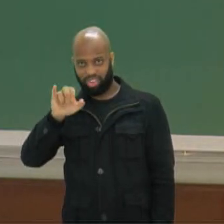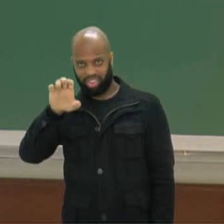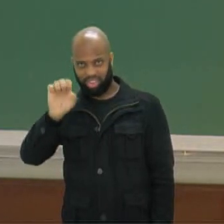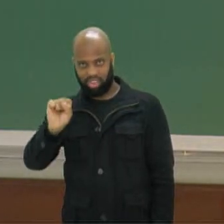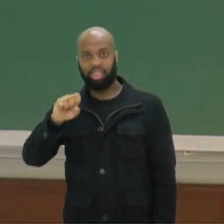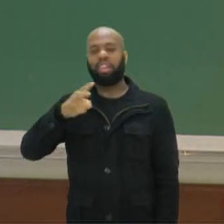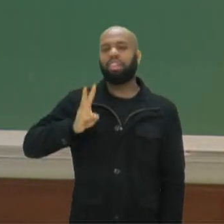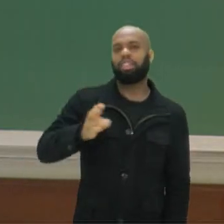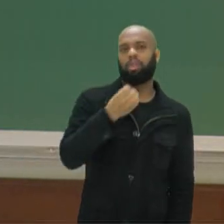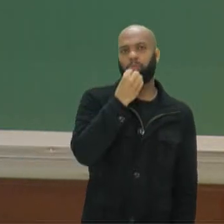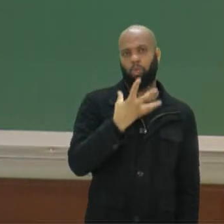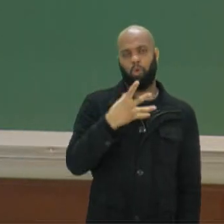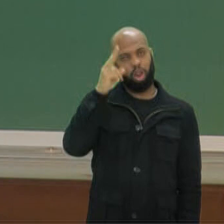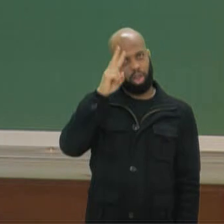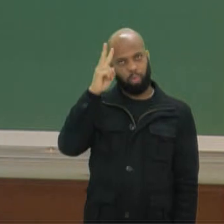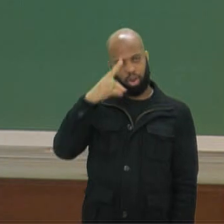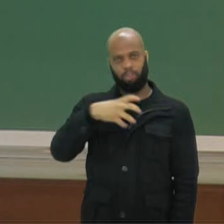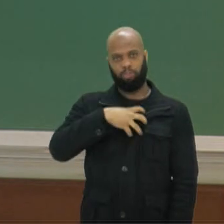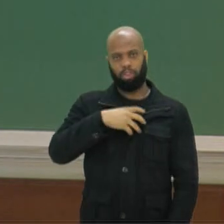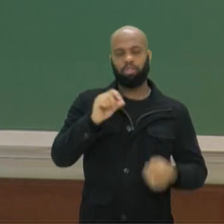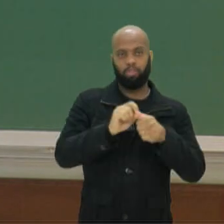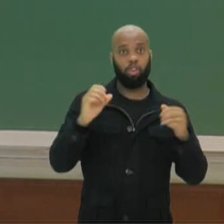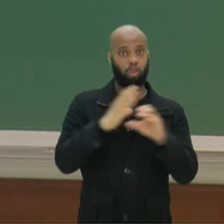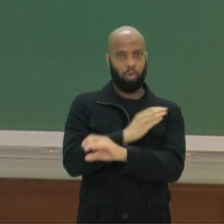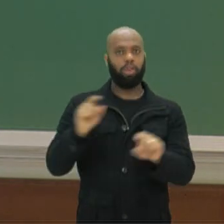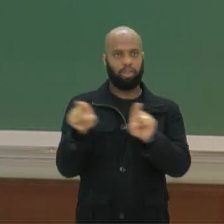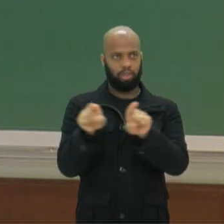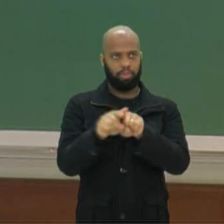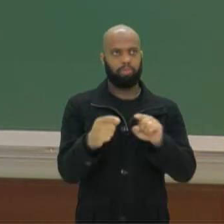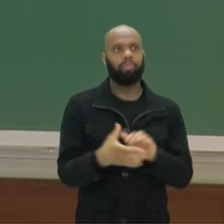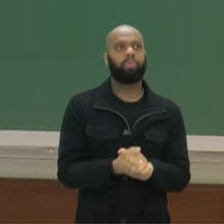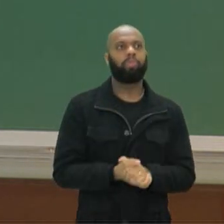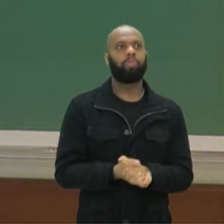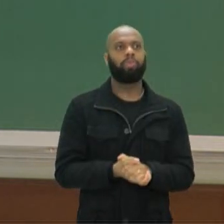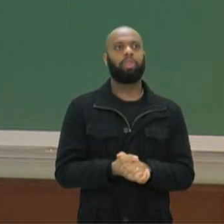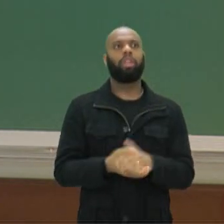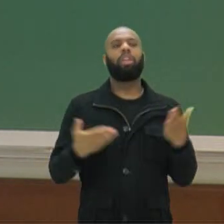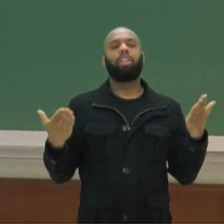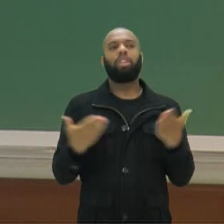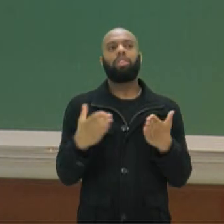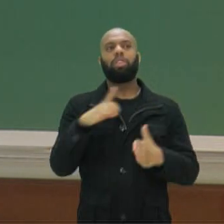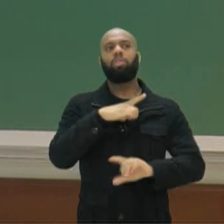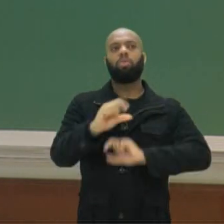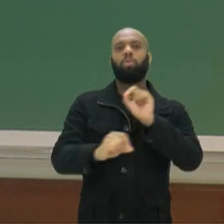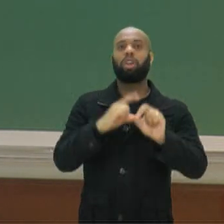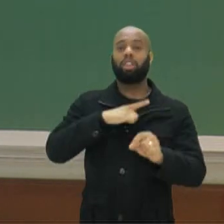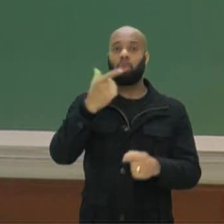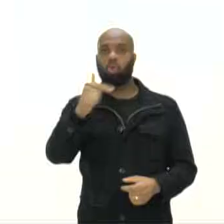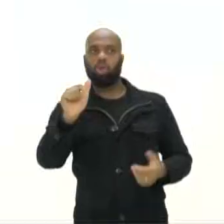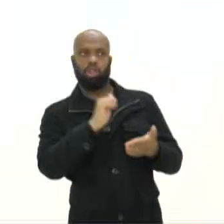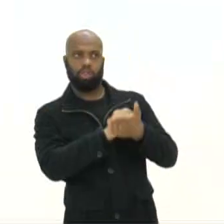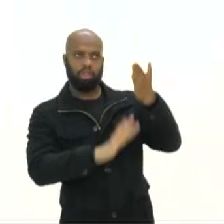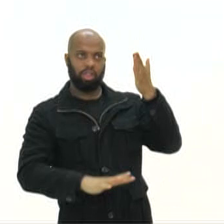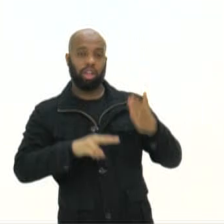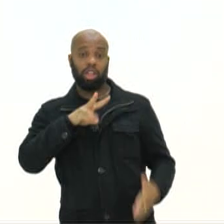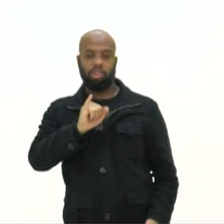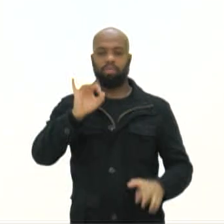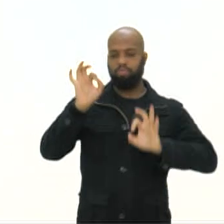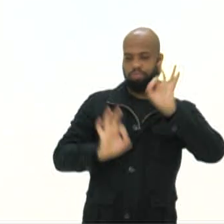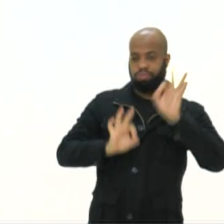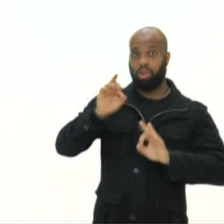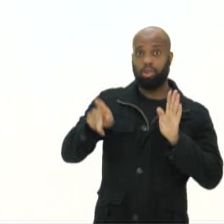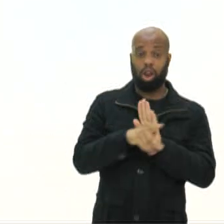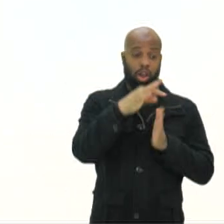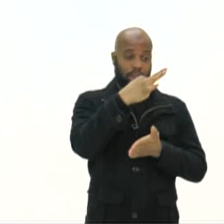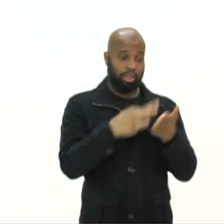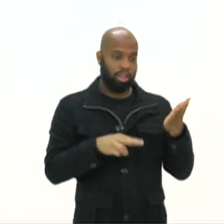bom a gente relembrar, né? Ok. Before reading. Então, aqui nós temos uma atividade para nos preparar para o